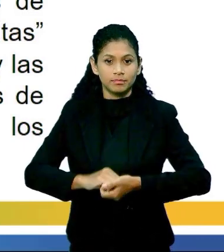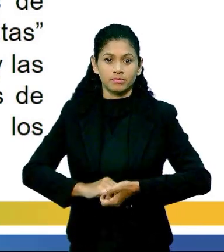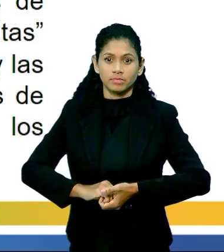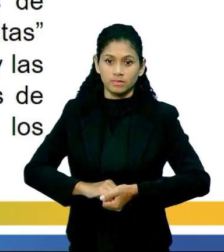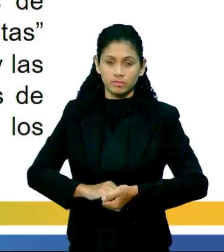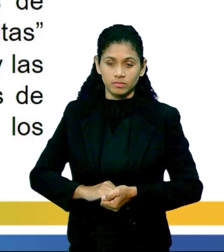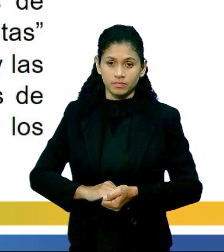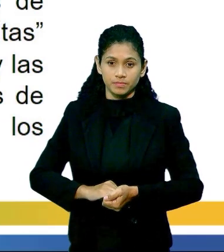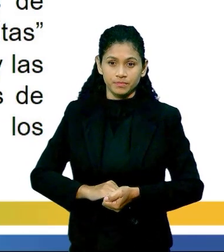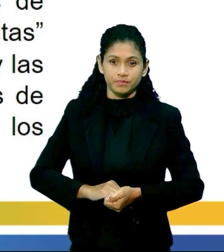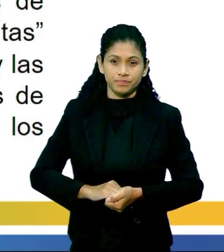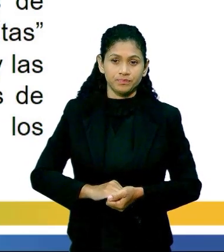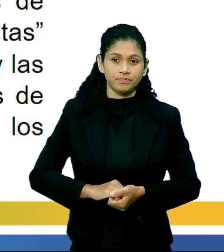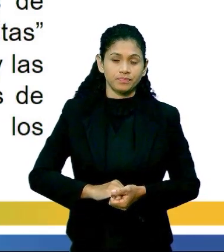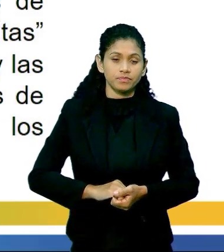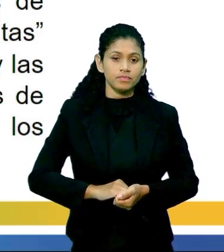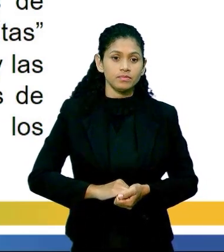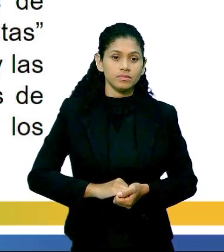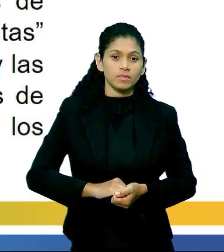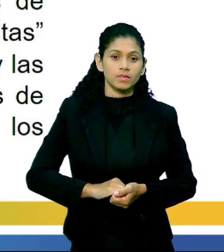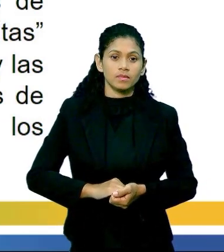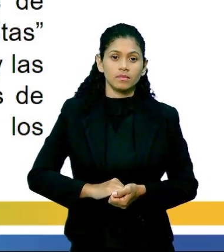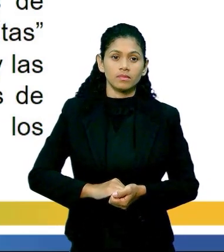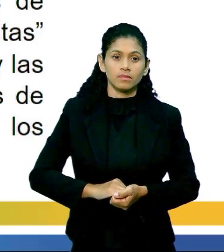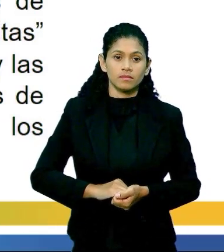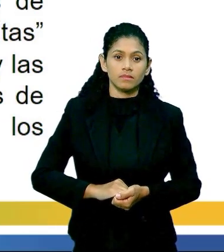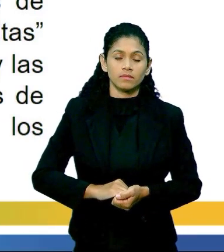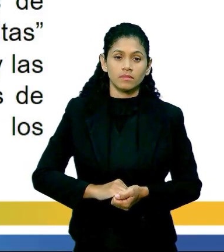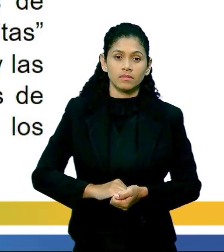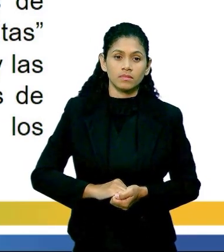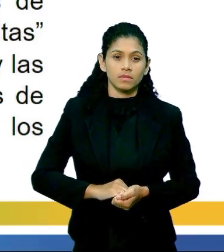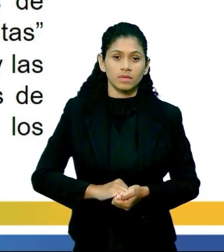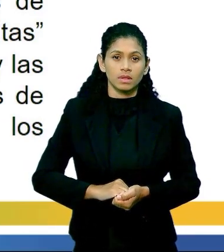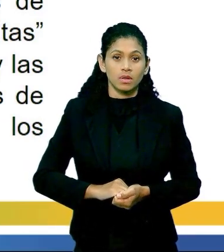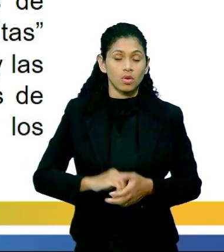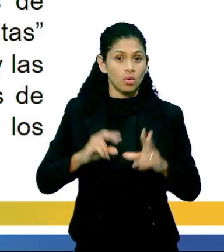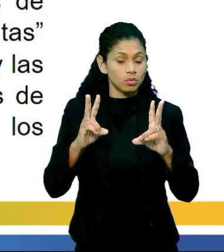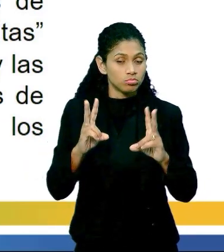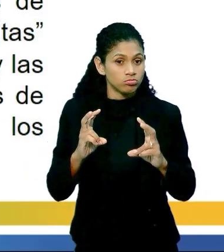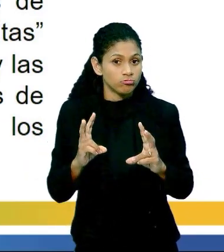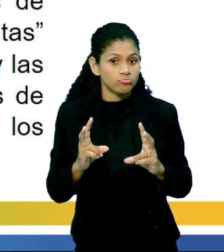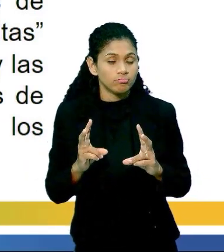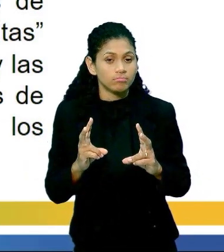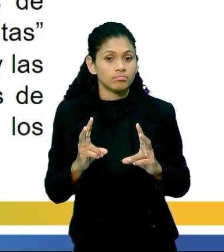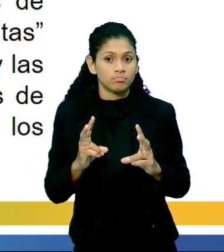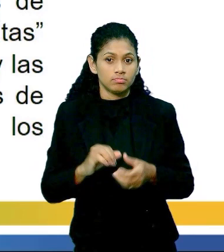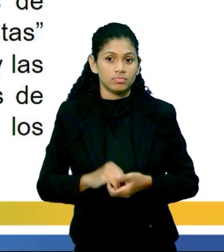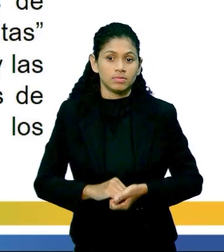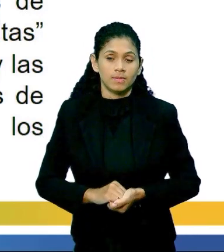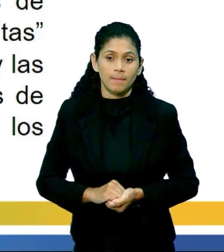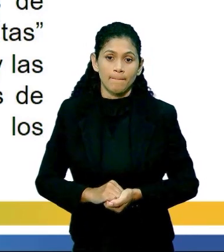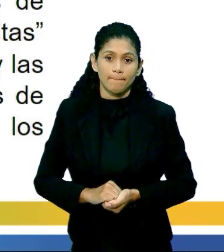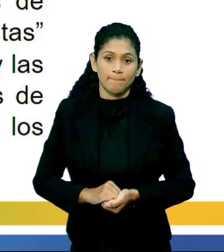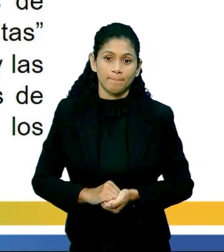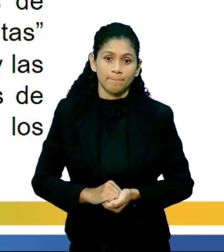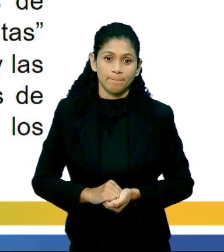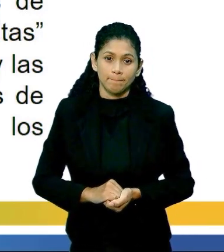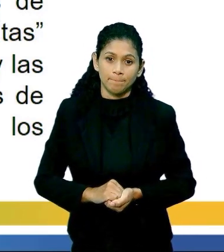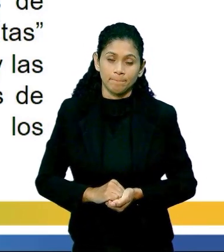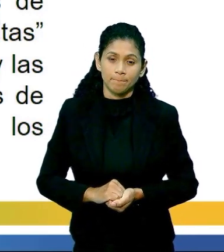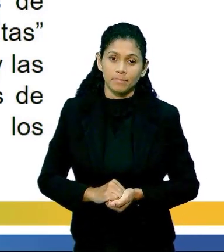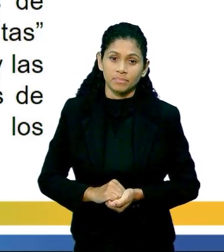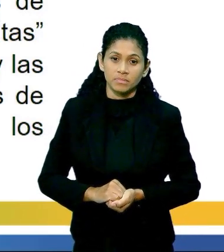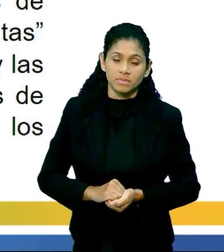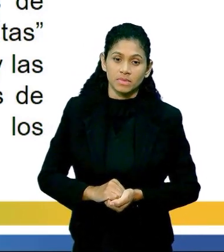melancolia de ser judeu espanhol, ou seja, sefardita, ou a melancolia de ser judeu espanhol. E aí ele trata